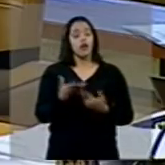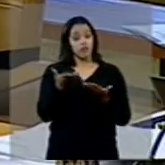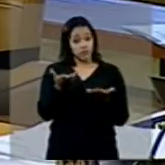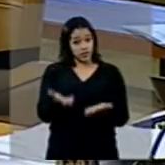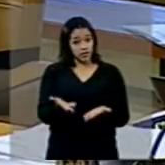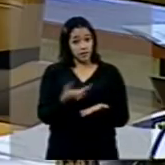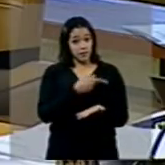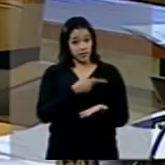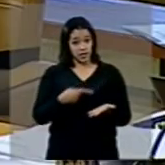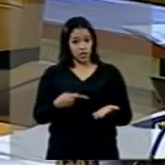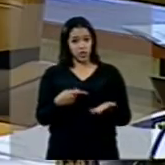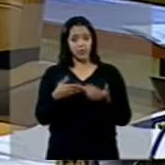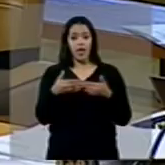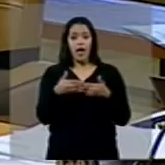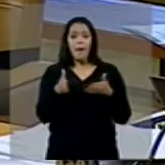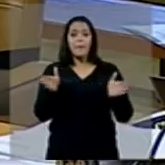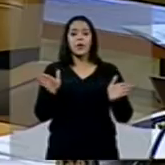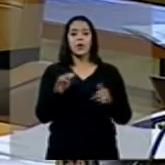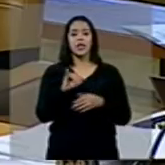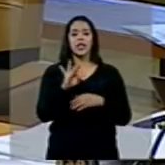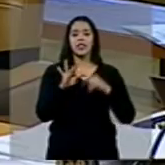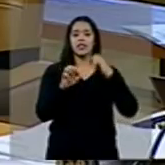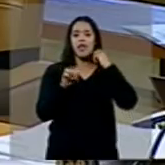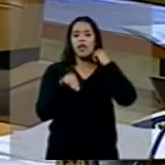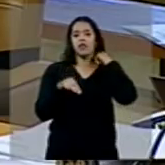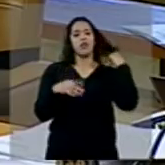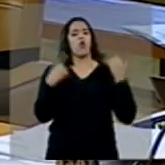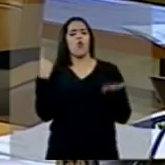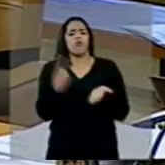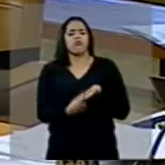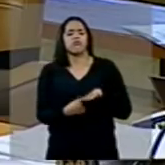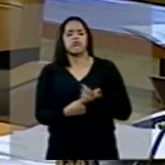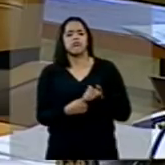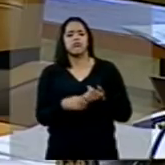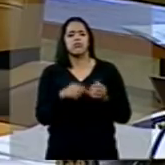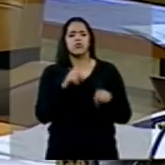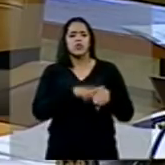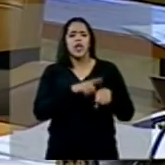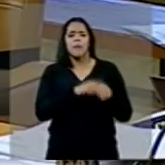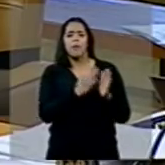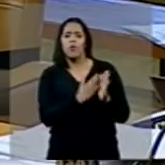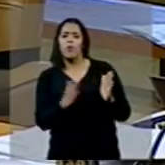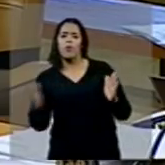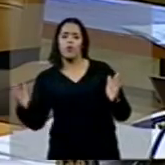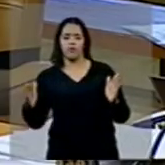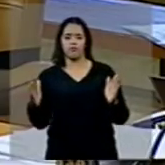Excelência abriu um item especial denominado comprometimento do calendário eleitoral,